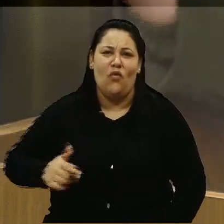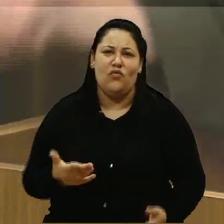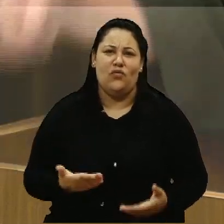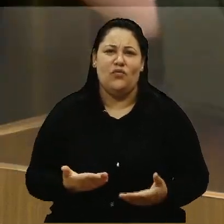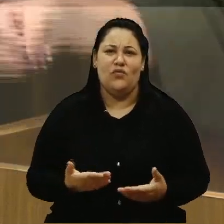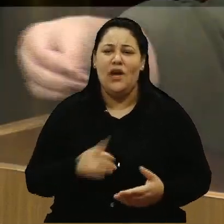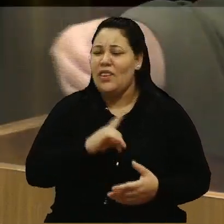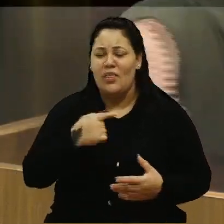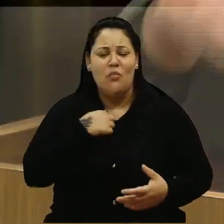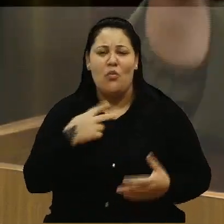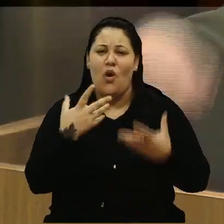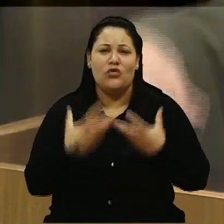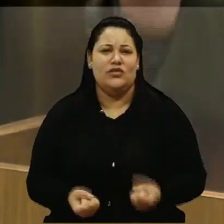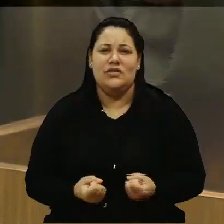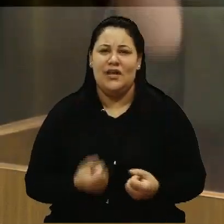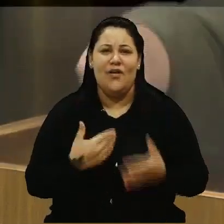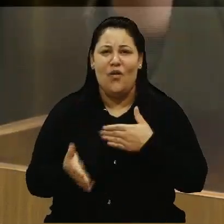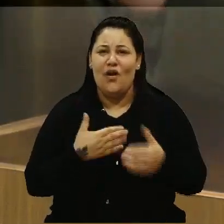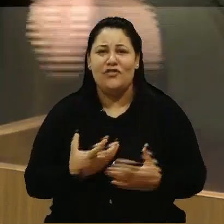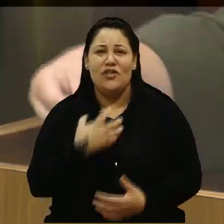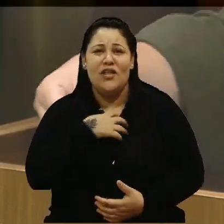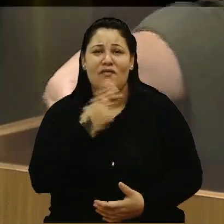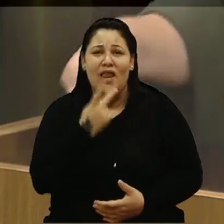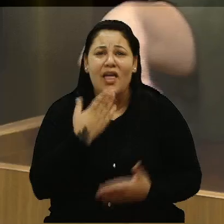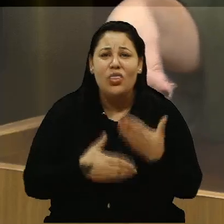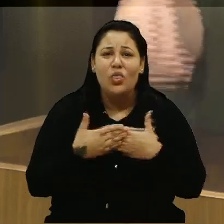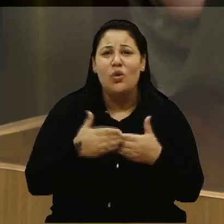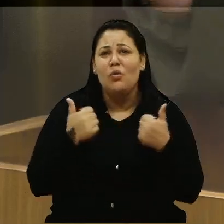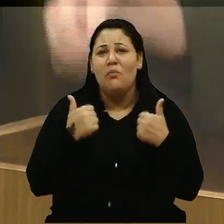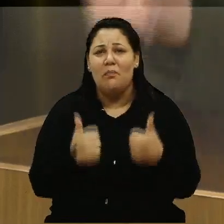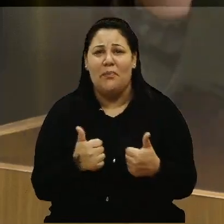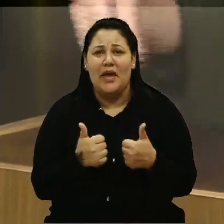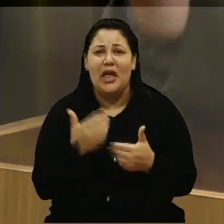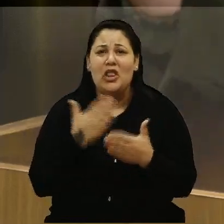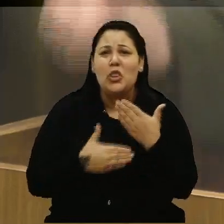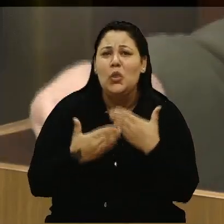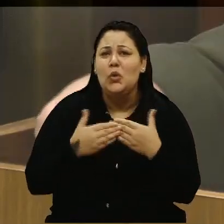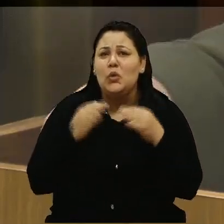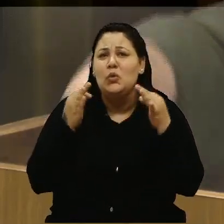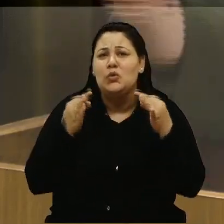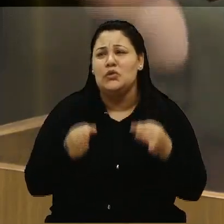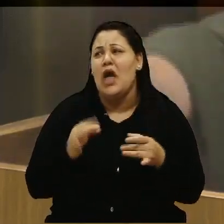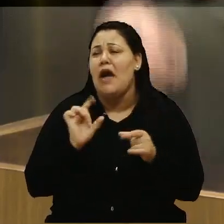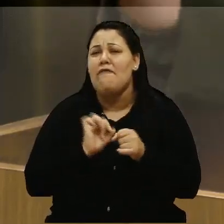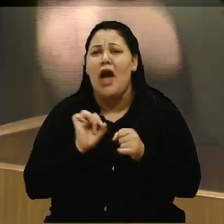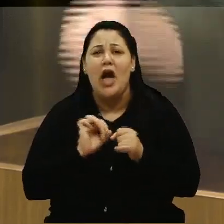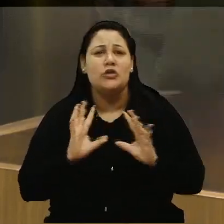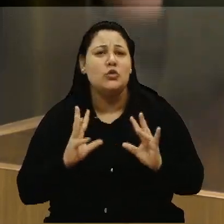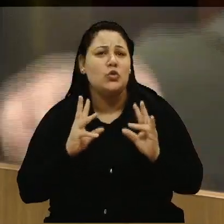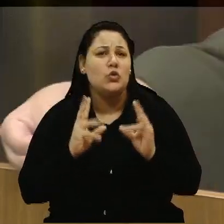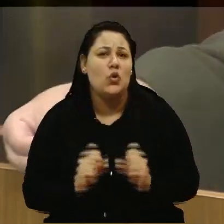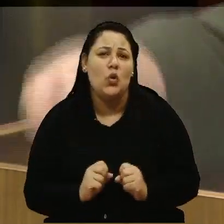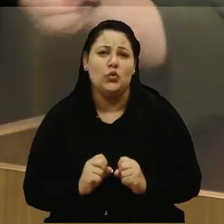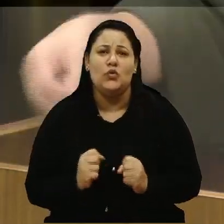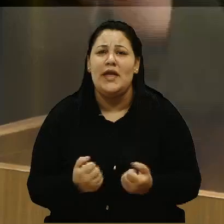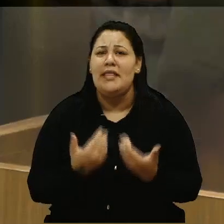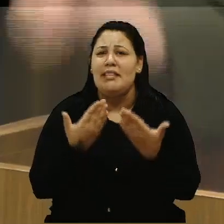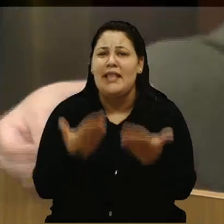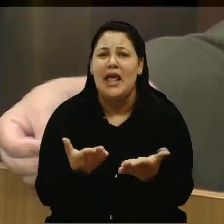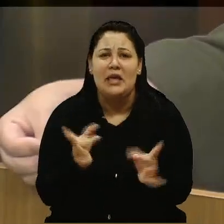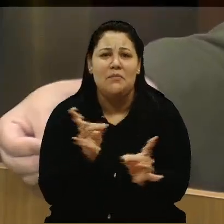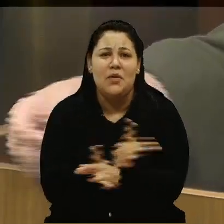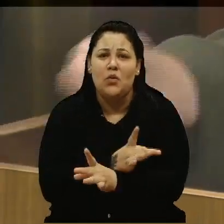pode aceitar isso e dizer que está tudo bem, que está tudo sendo feito, que está tudo sendo entregue.